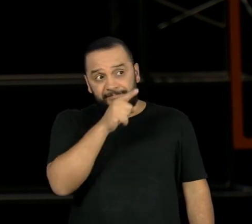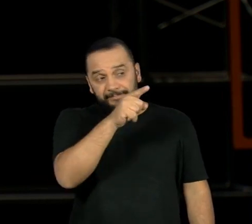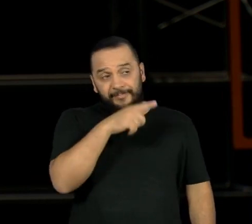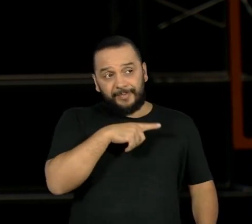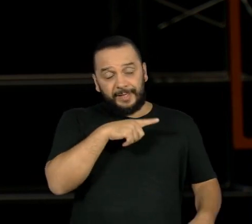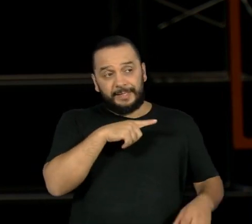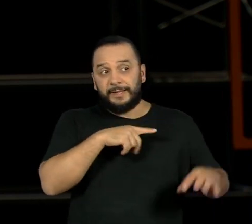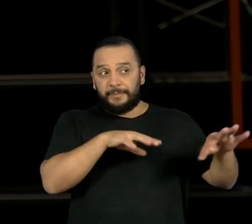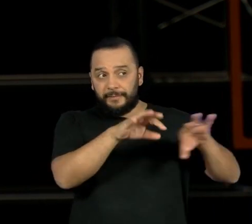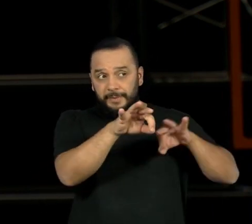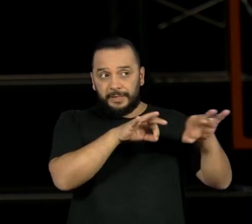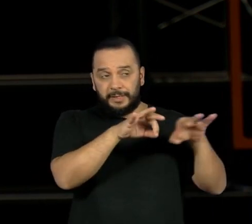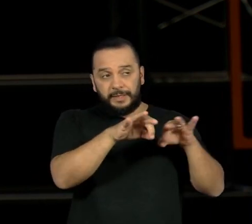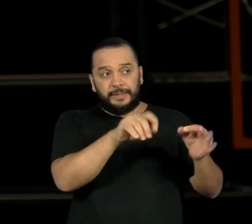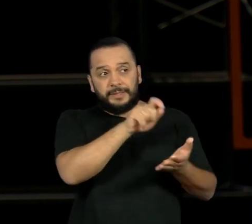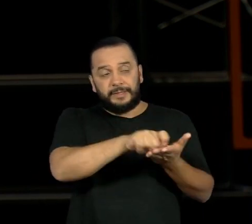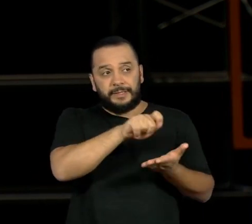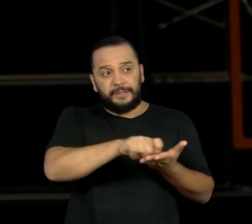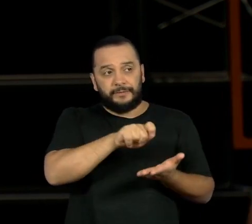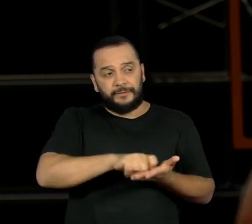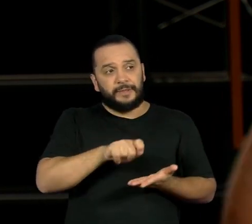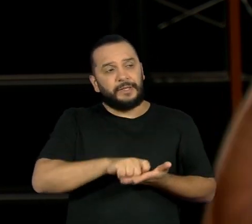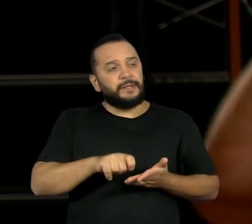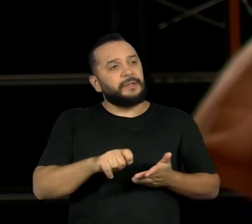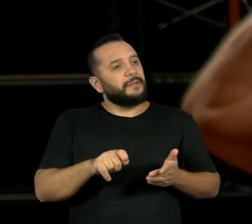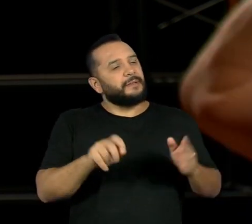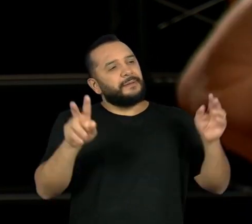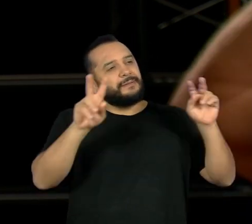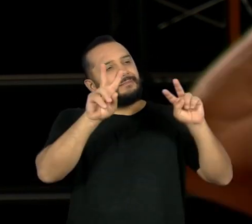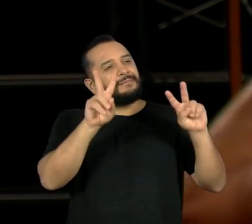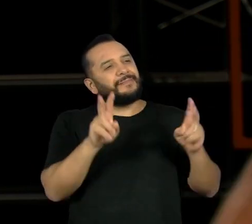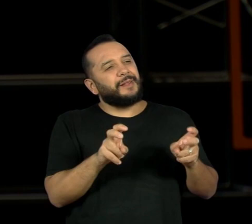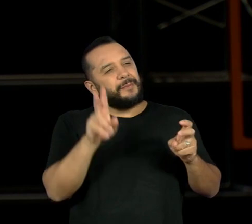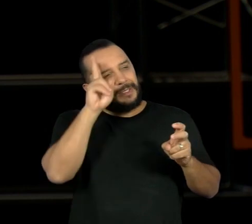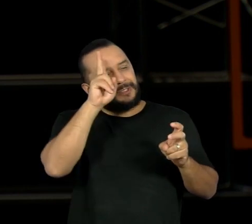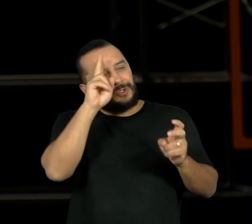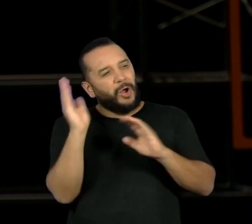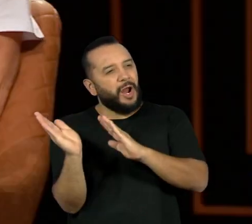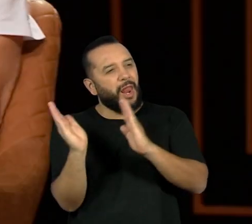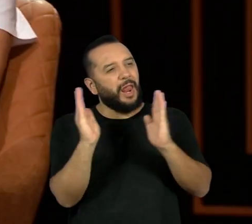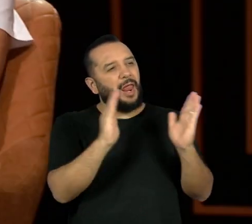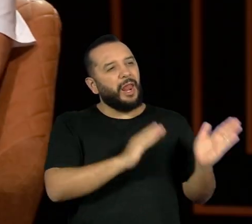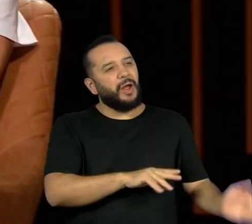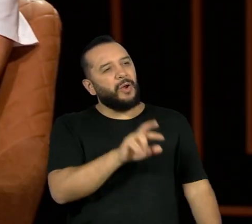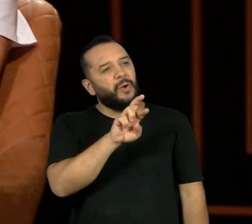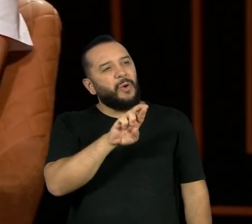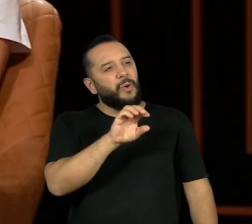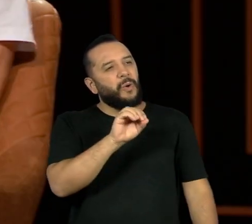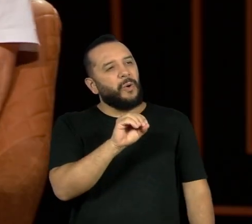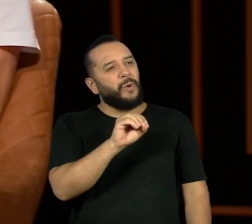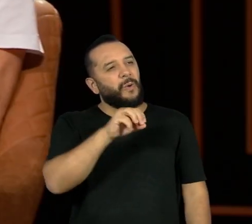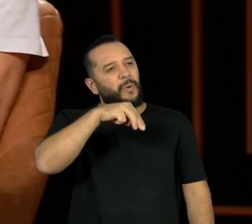um romance, né? Dá para adiantar para a gente sobre o que se trata, qual é o assunto? Por enquanto só tem o título.